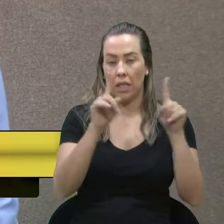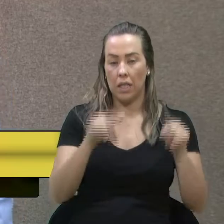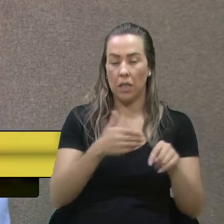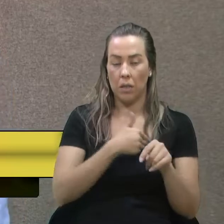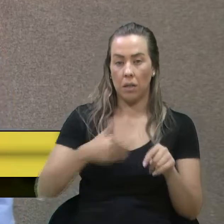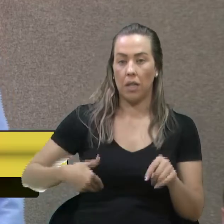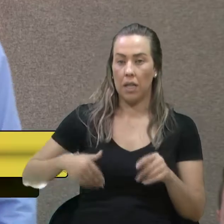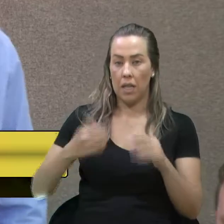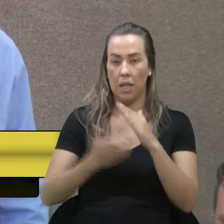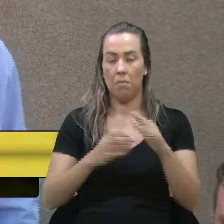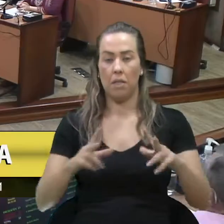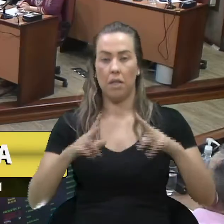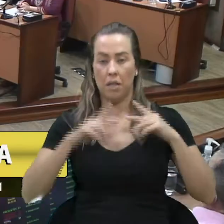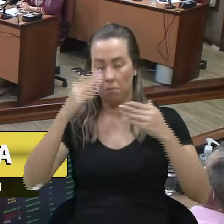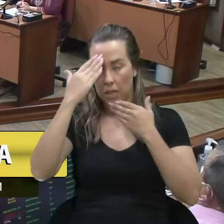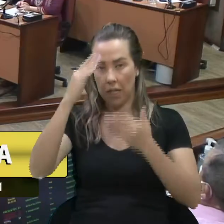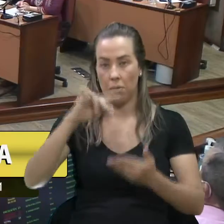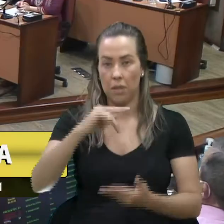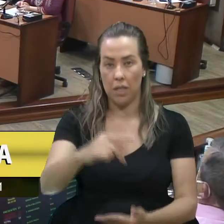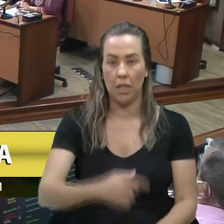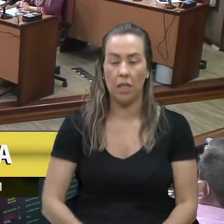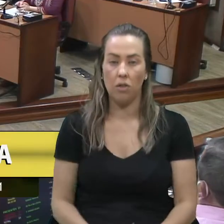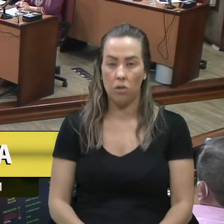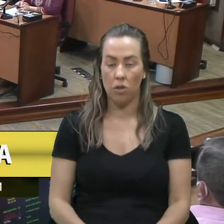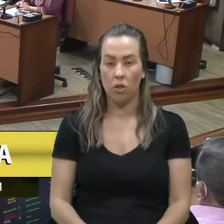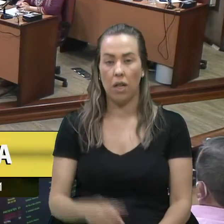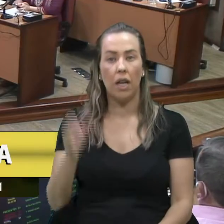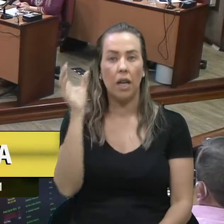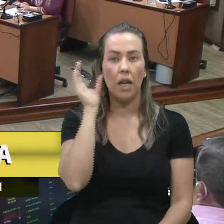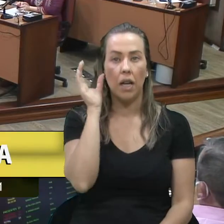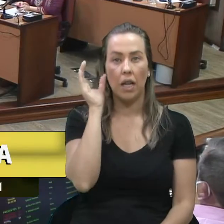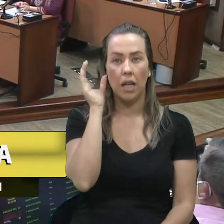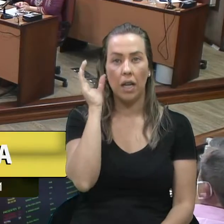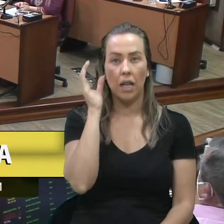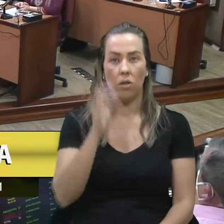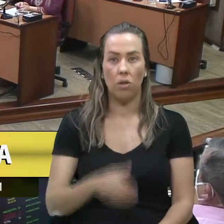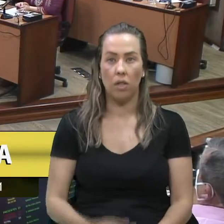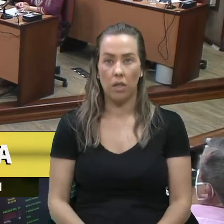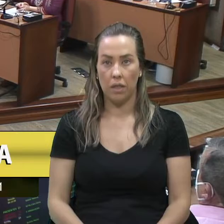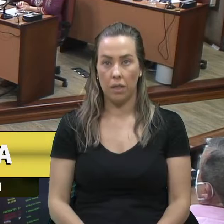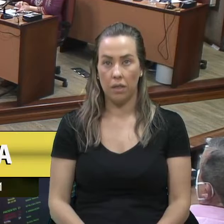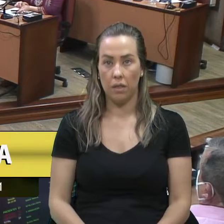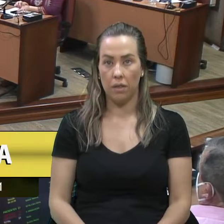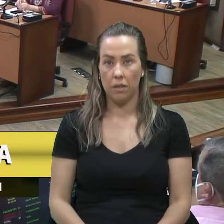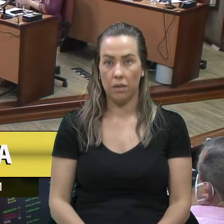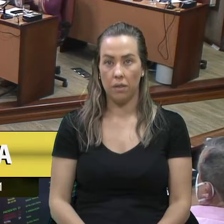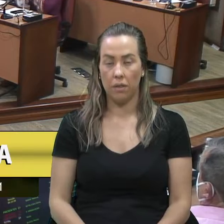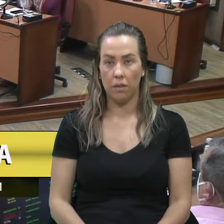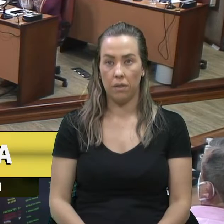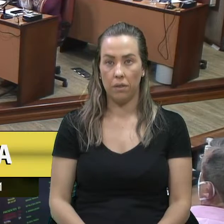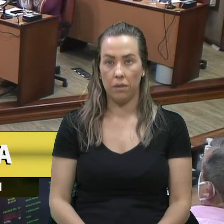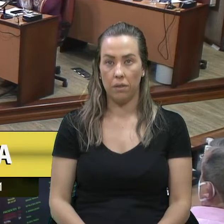privado. Obrigado, senhor presidente. Vereador Cadore, com a palavra, para o PSDB.